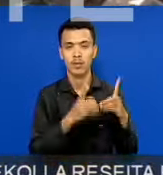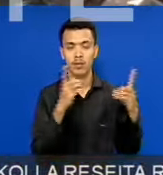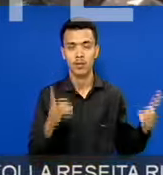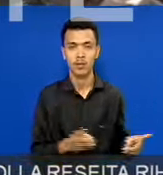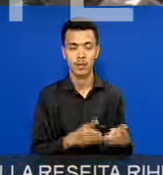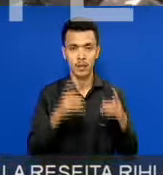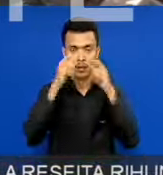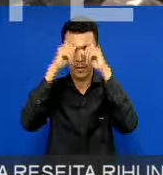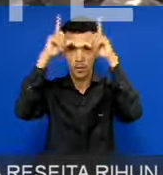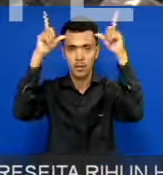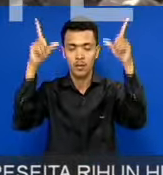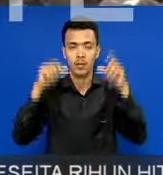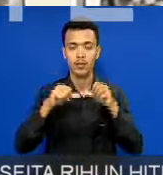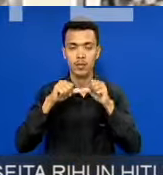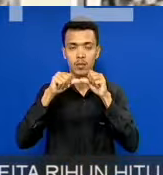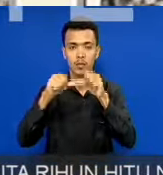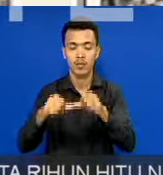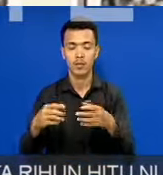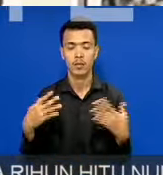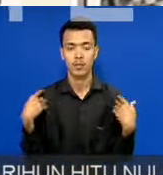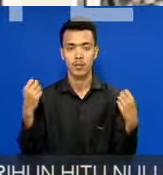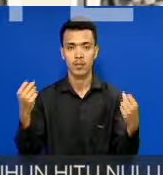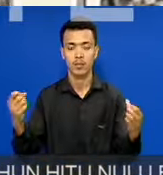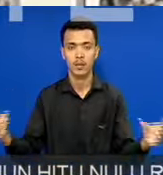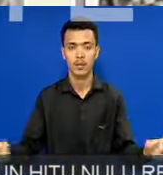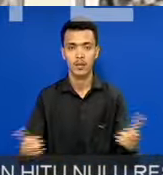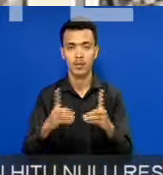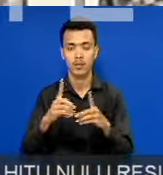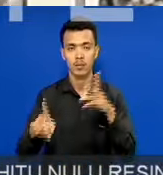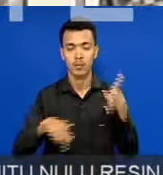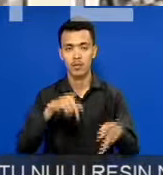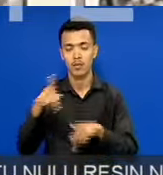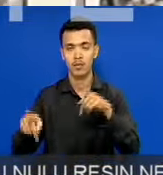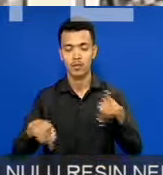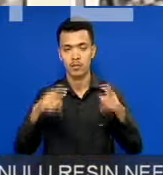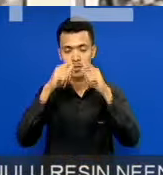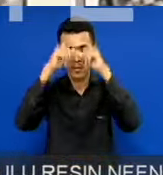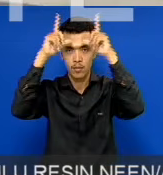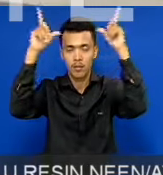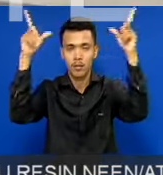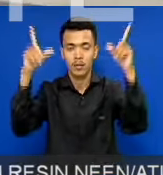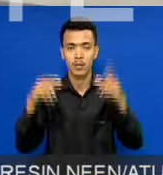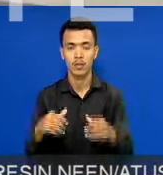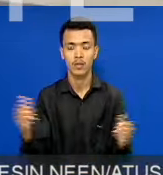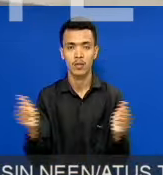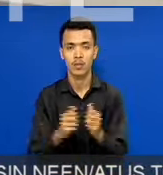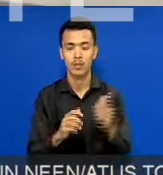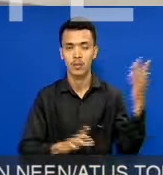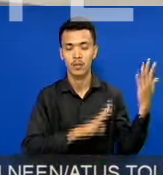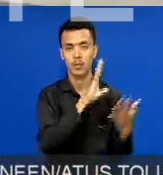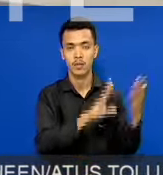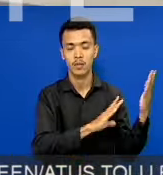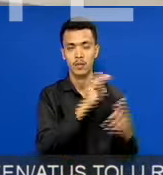nomos continua luta ho di defende a povo do ben Timor-Leste. E hei kata ko celebração tine